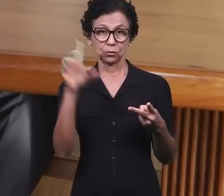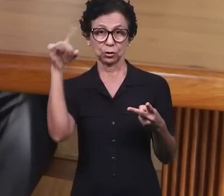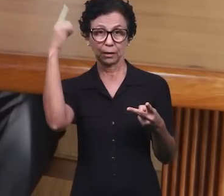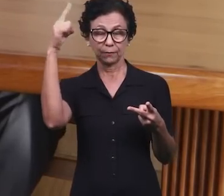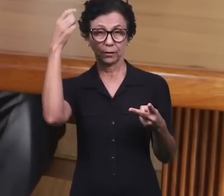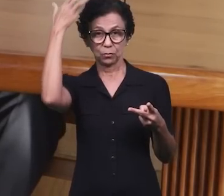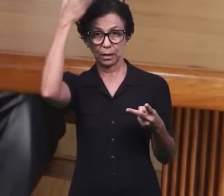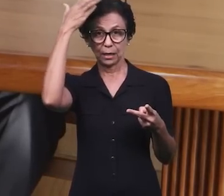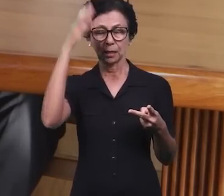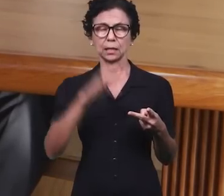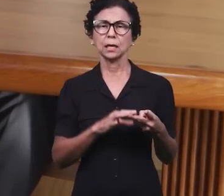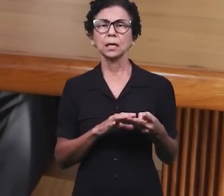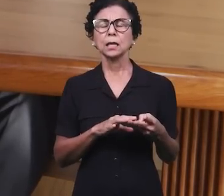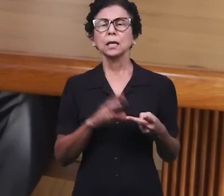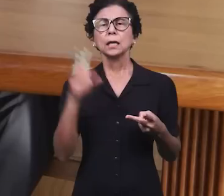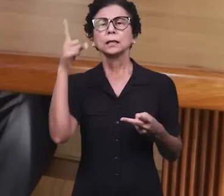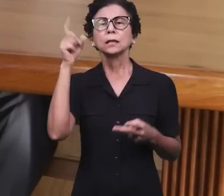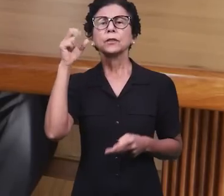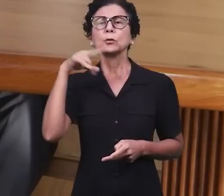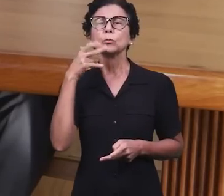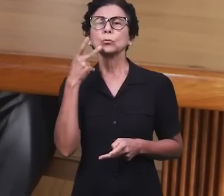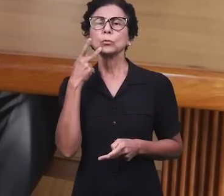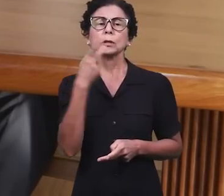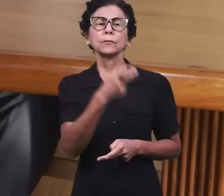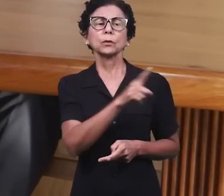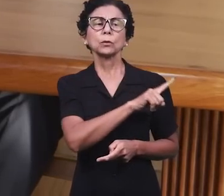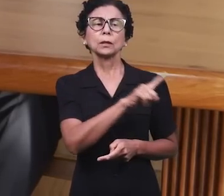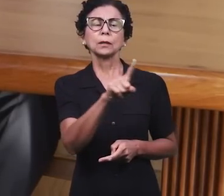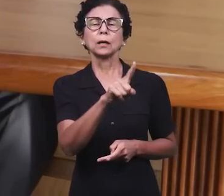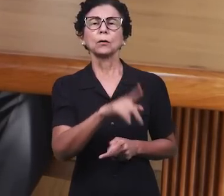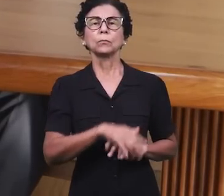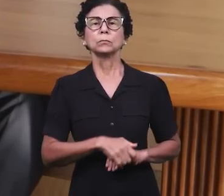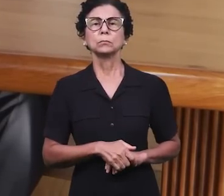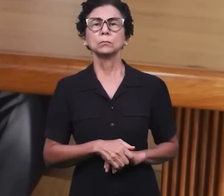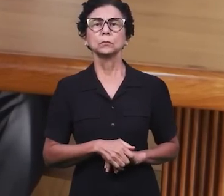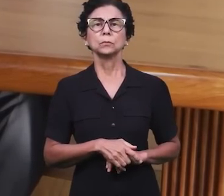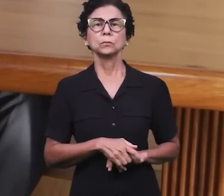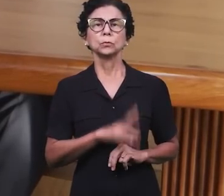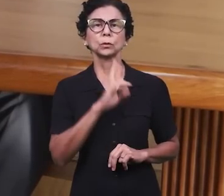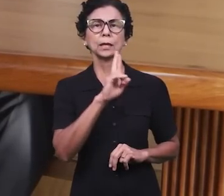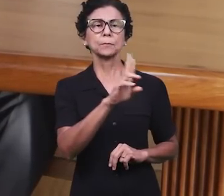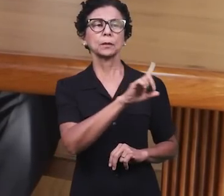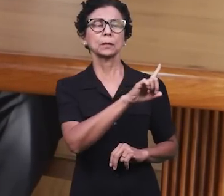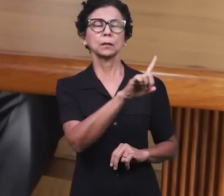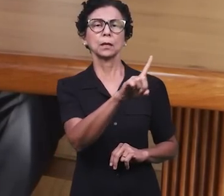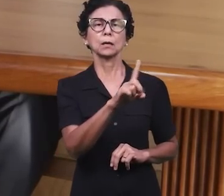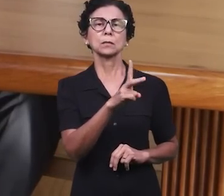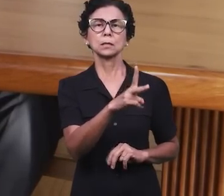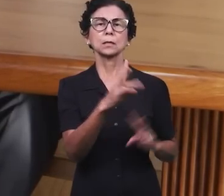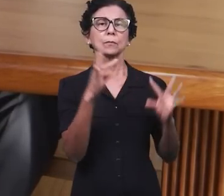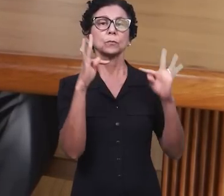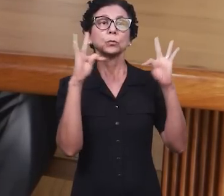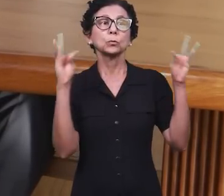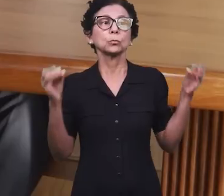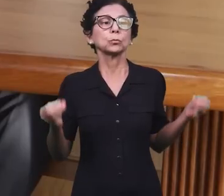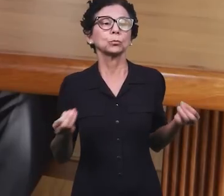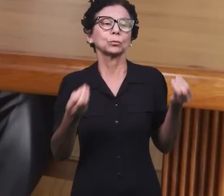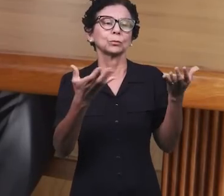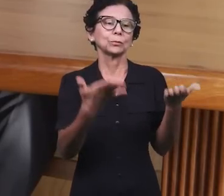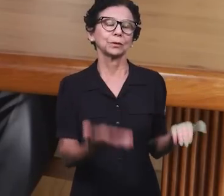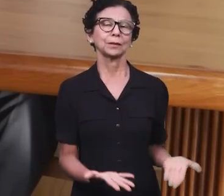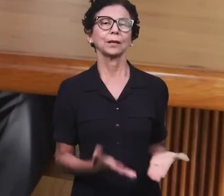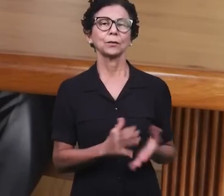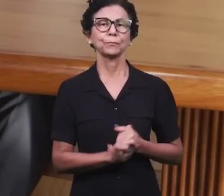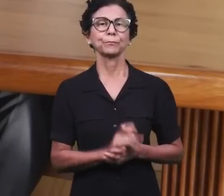hein? Adonias nunca foi contrariado por Davi, trouxe o maior problema para Davi. Tem hora que você tem que contrariar seu filho mesmo, mas você